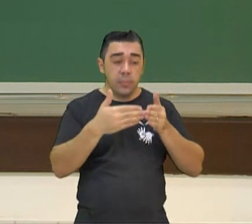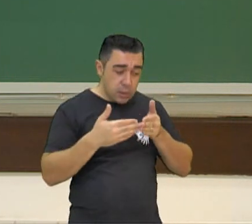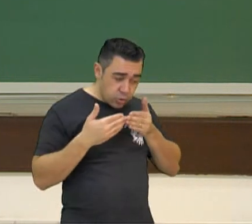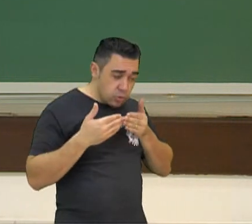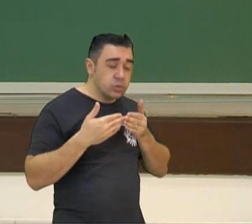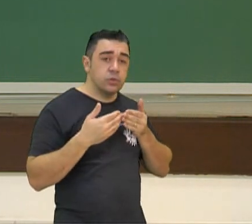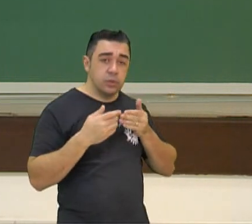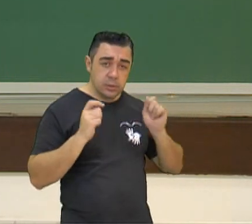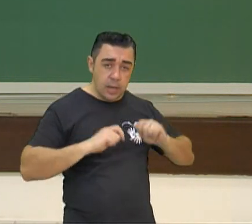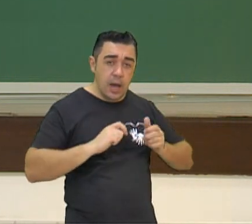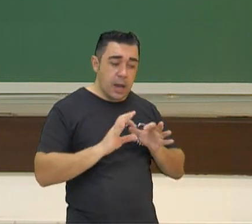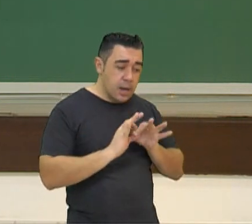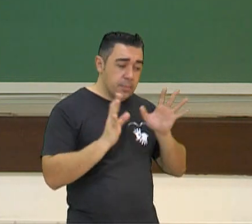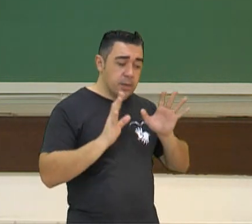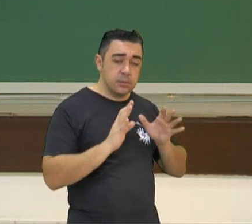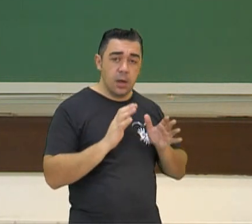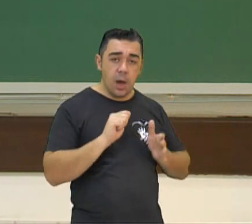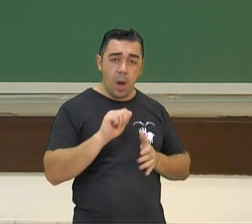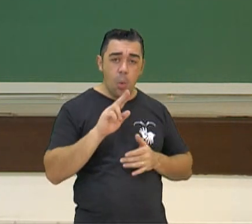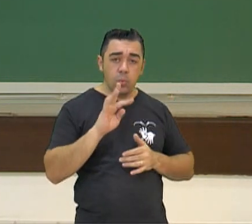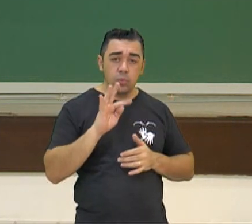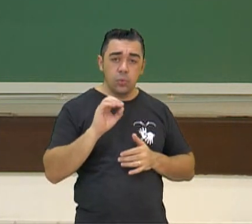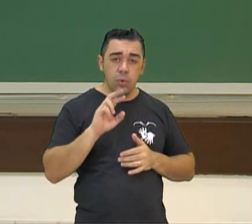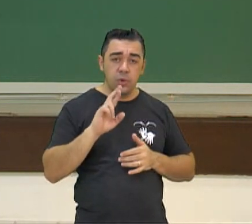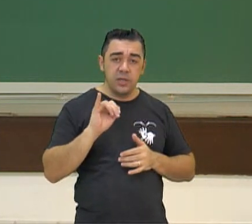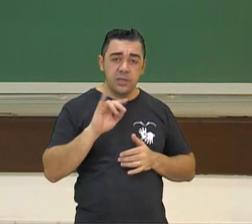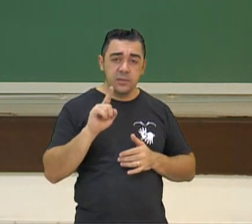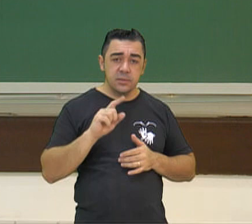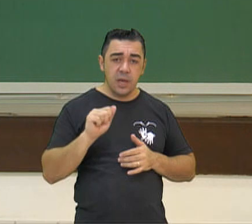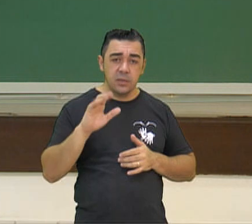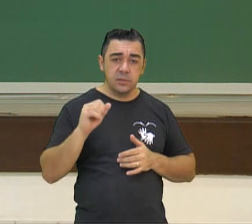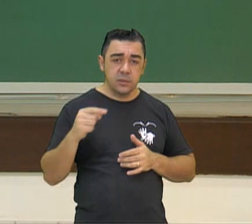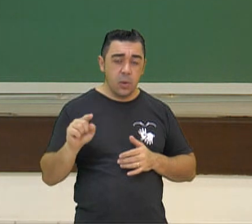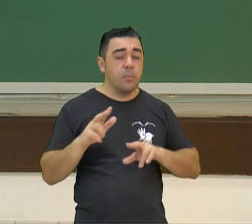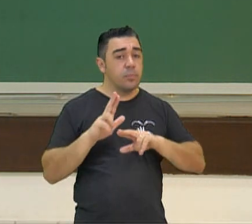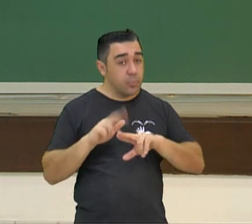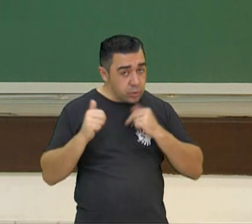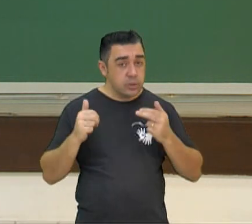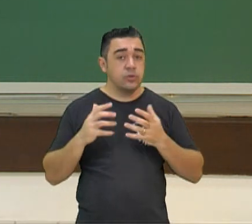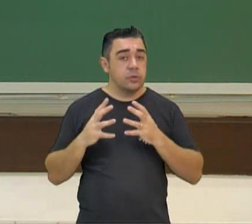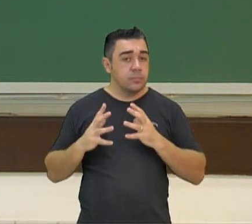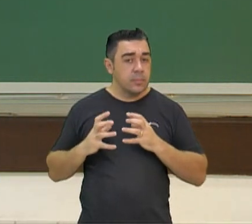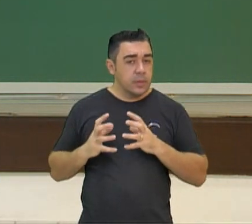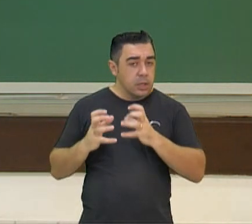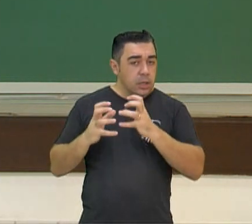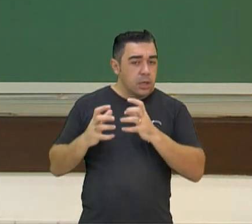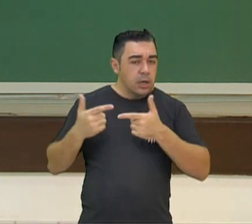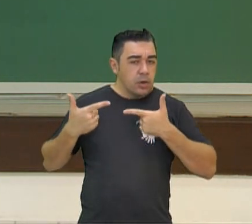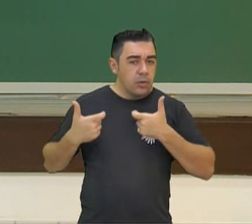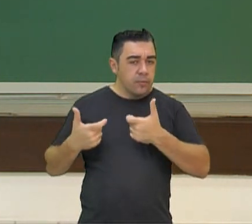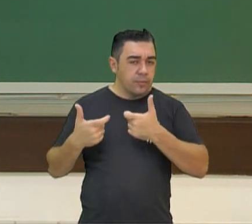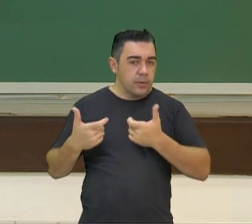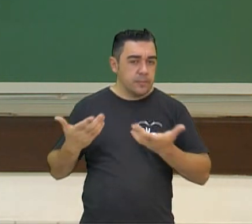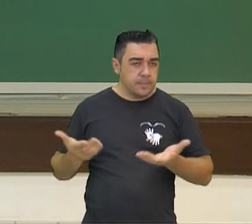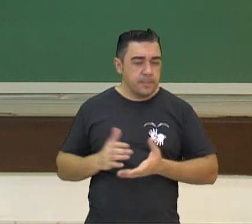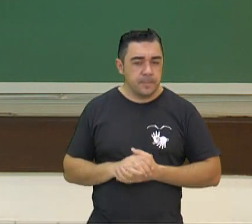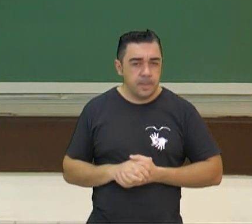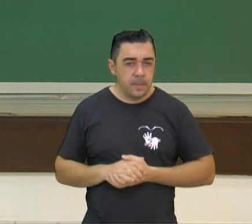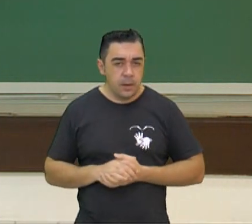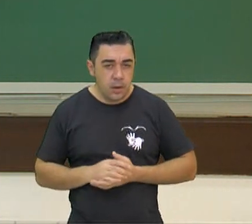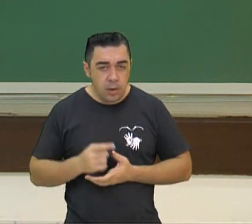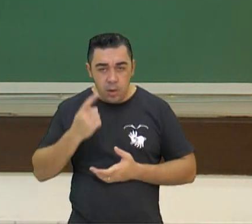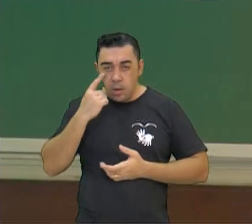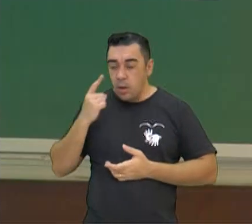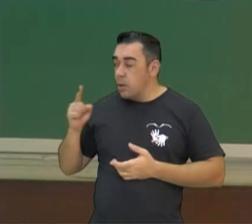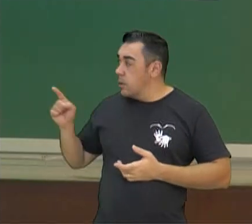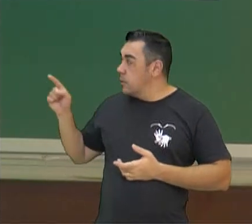diante. Então, ter uma costa é fundamental. Por isso que o pessoal briga por esta área. Já fizemos esta leitura, vamos voltar lá para